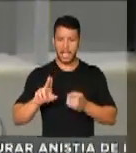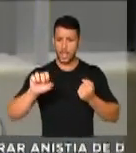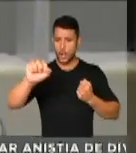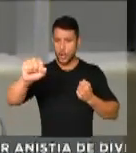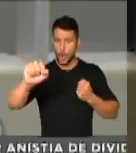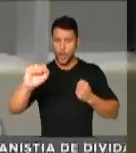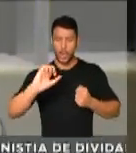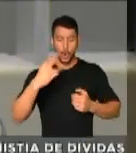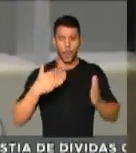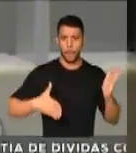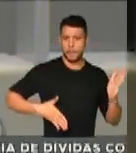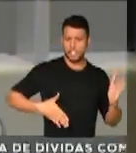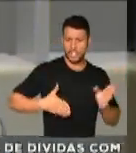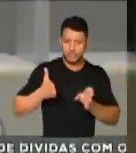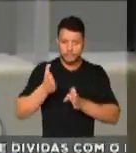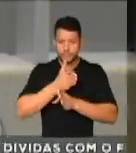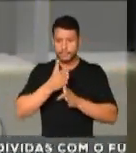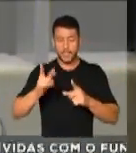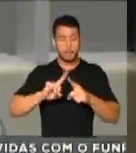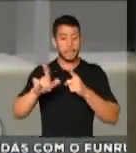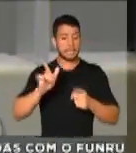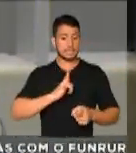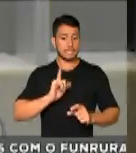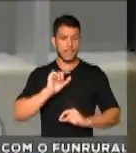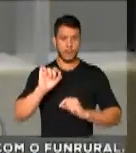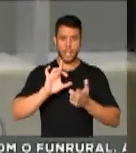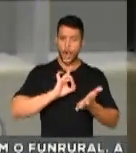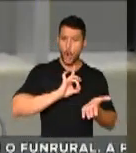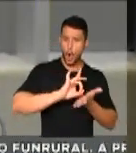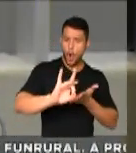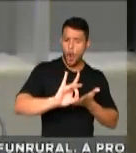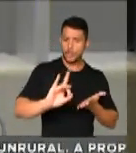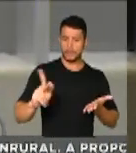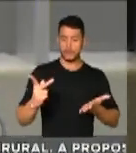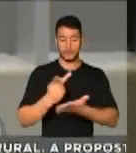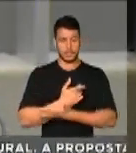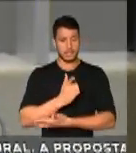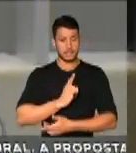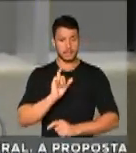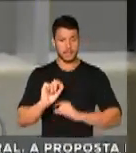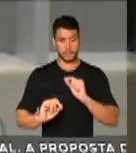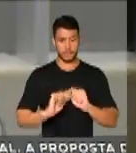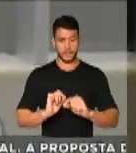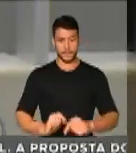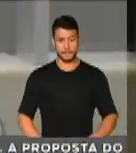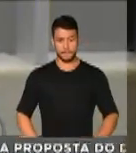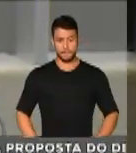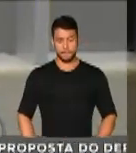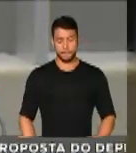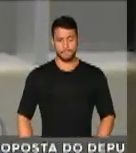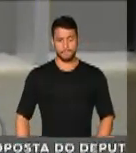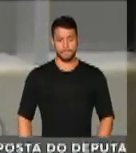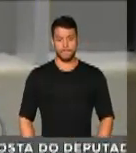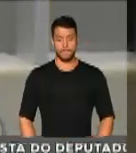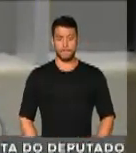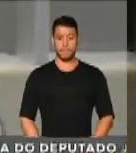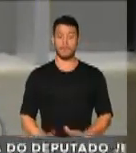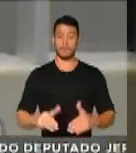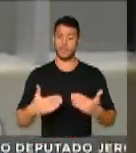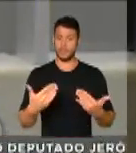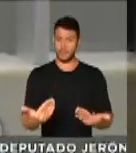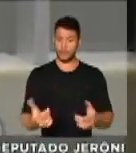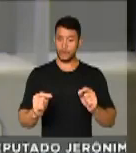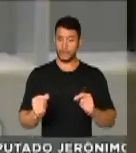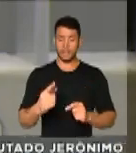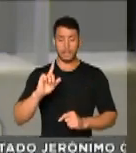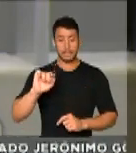um discurso de ódio, há uma irresponsabilidade com a política de segurança pública que gerou isso. Pois bem, o Rio de